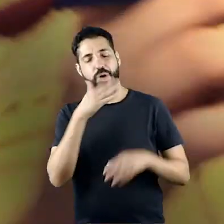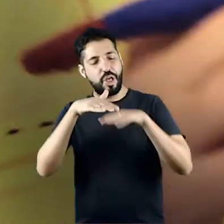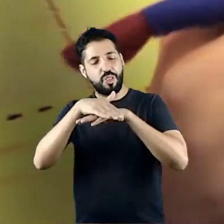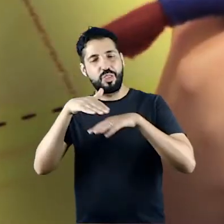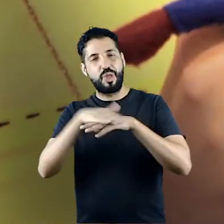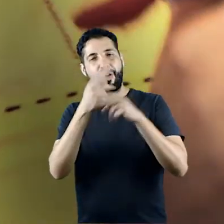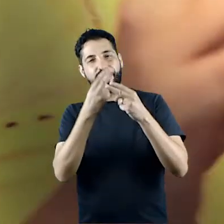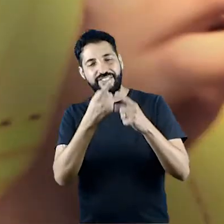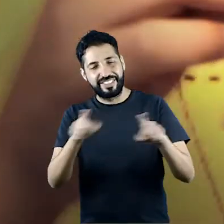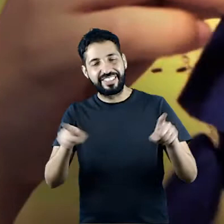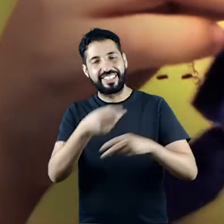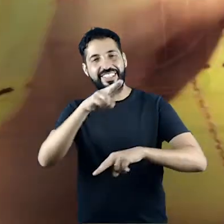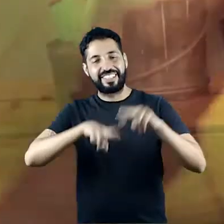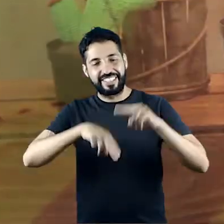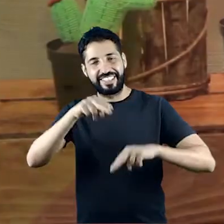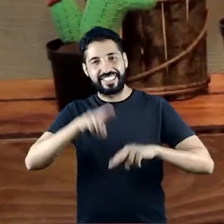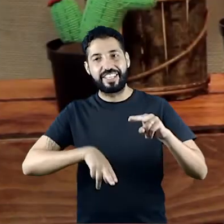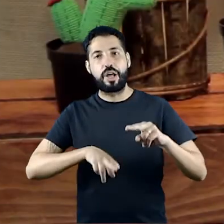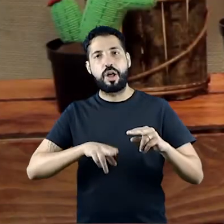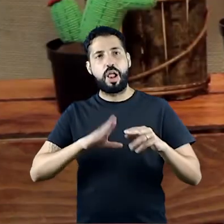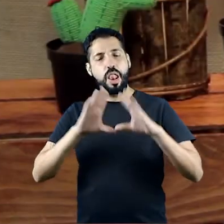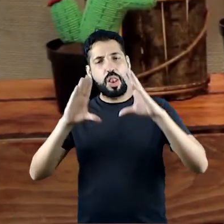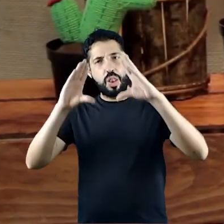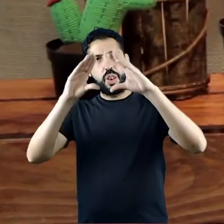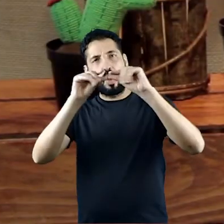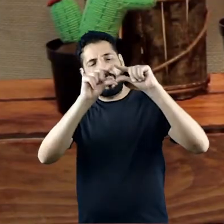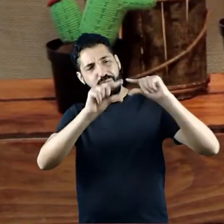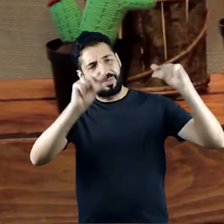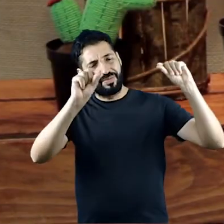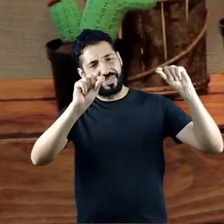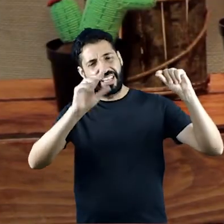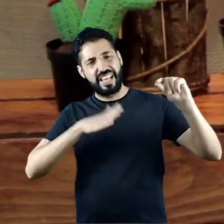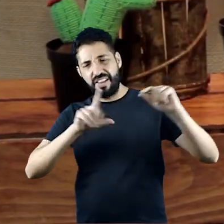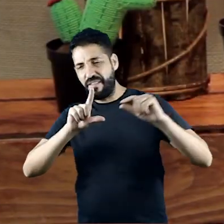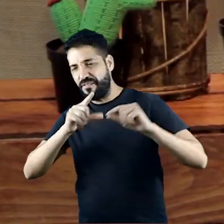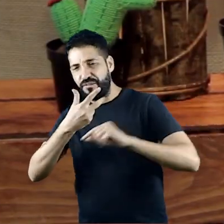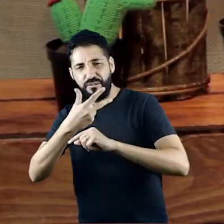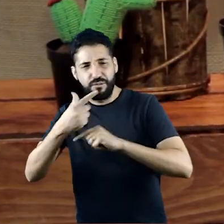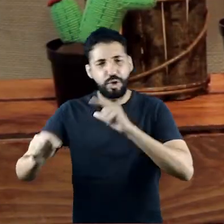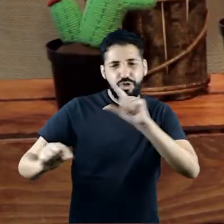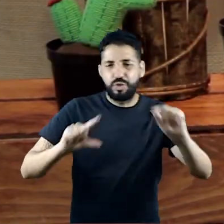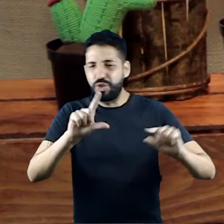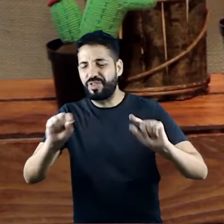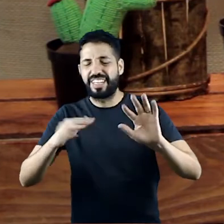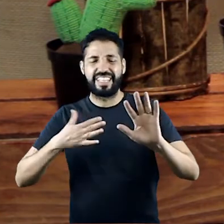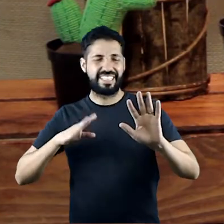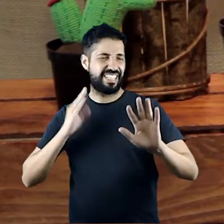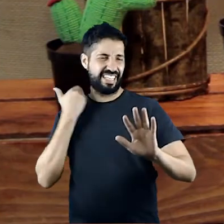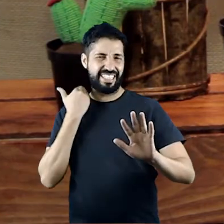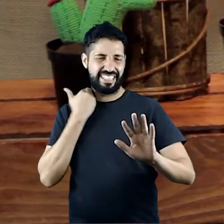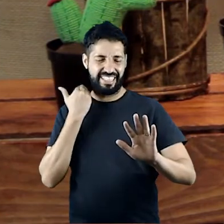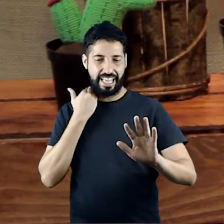cantigas das noites numa noite de luar bem cansado de fugir da polícia